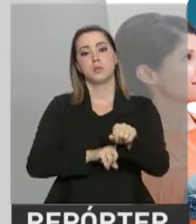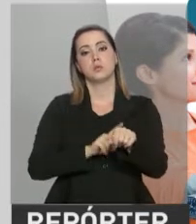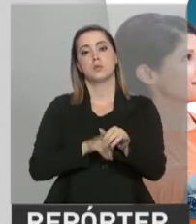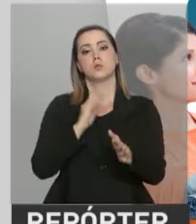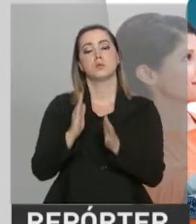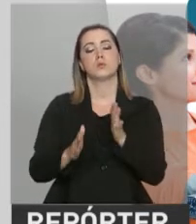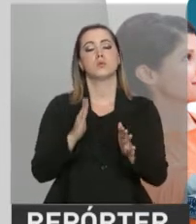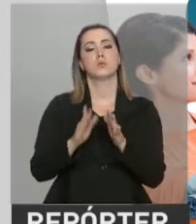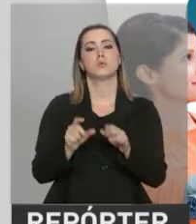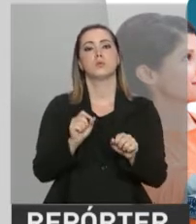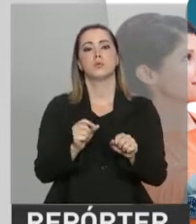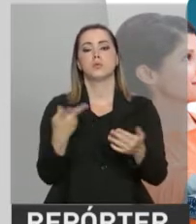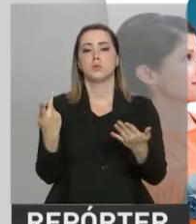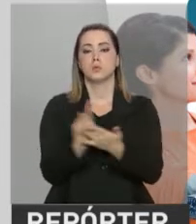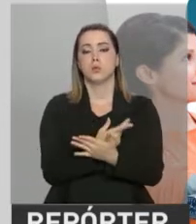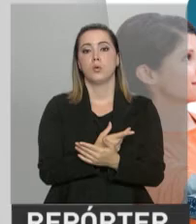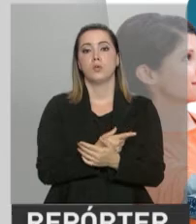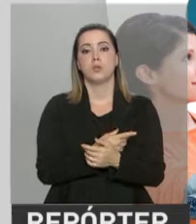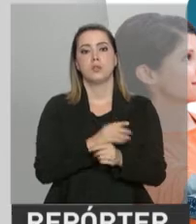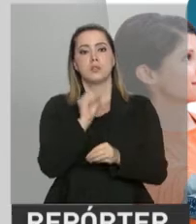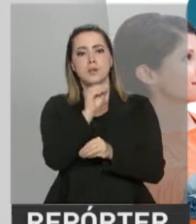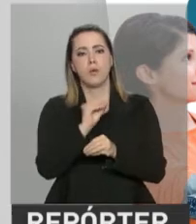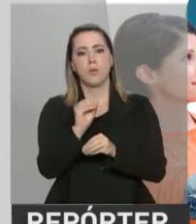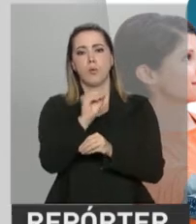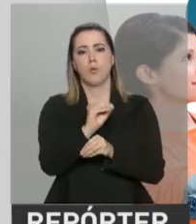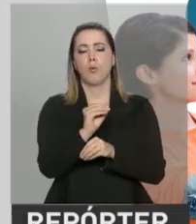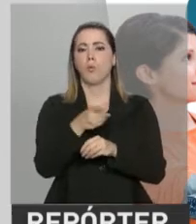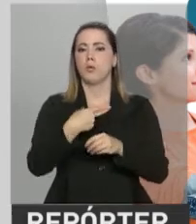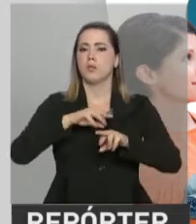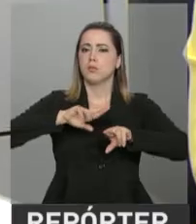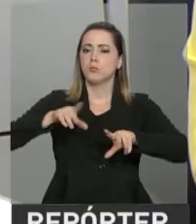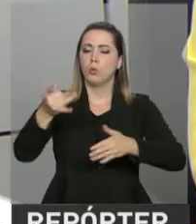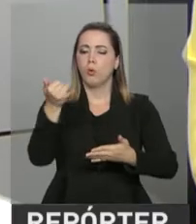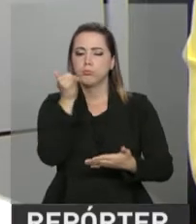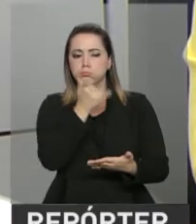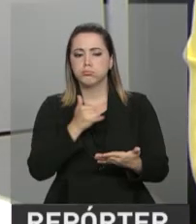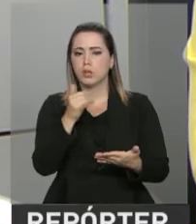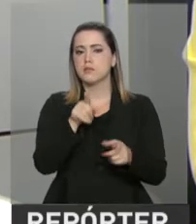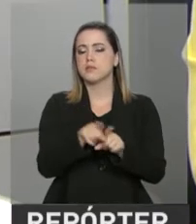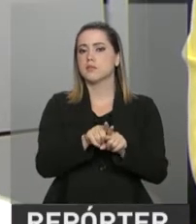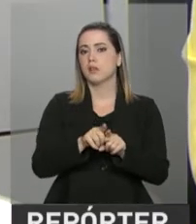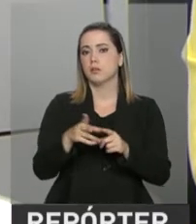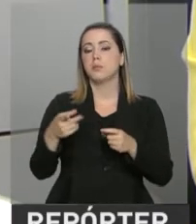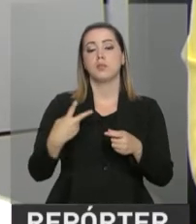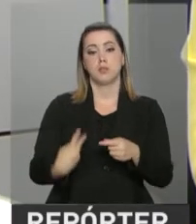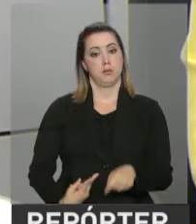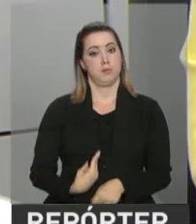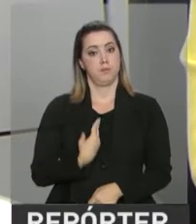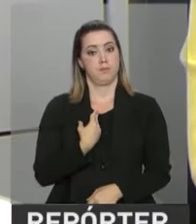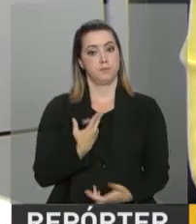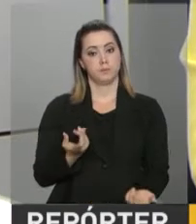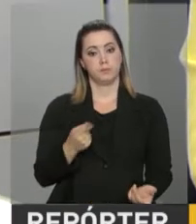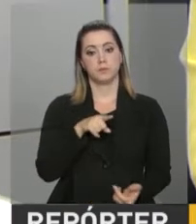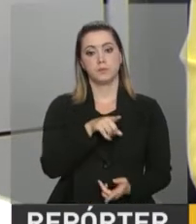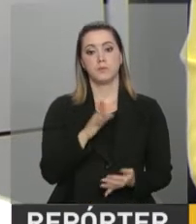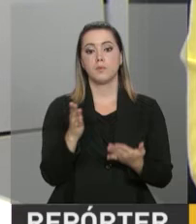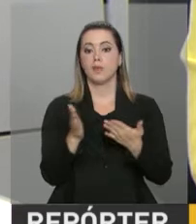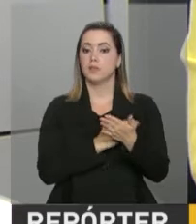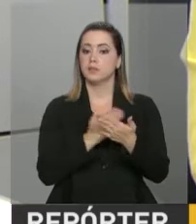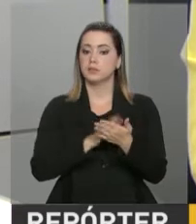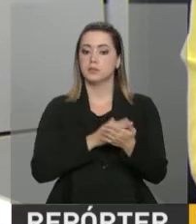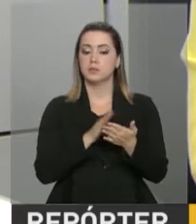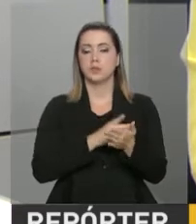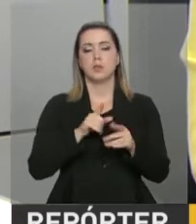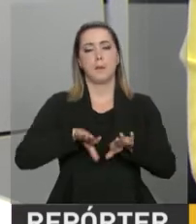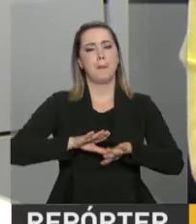máximo para realização de consultas exames e cirurgias essa cartilha ela vem trazer maiores